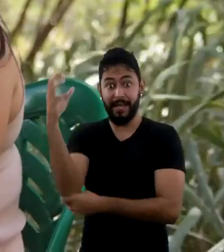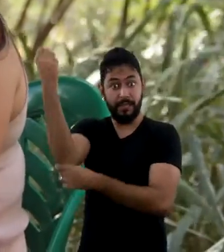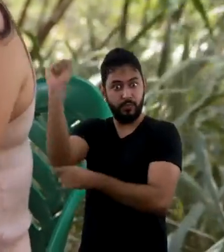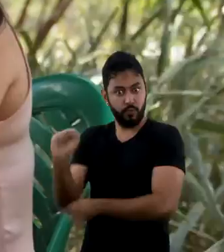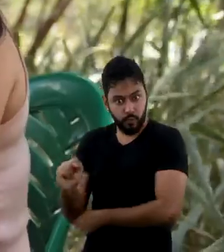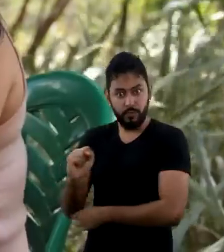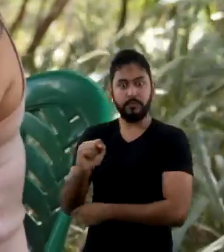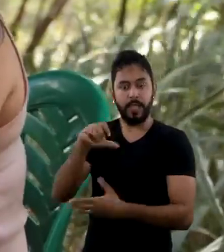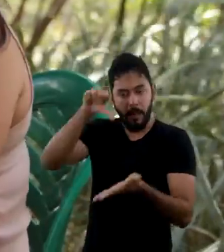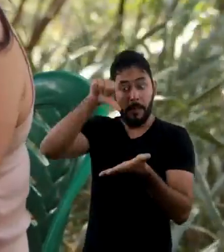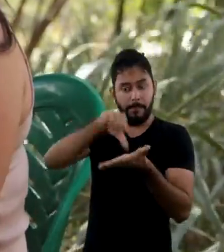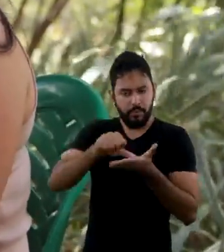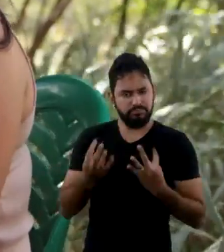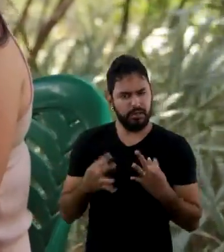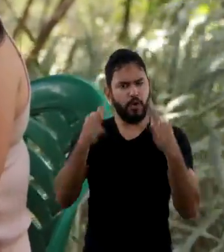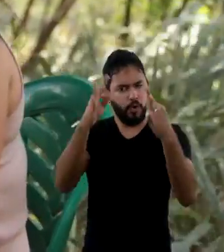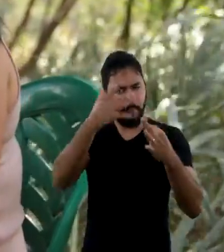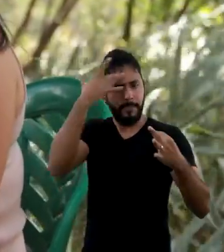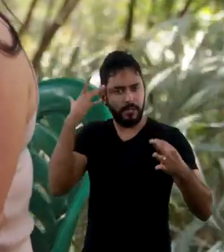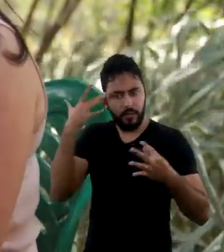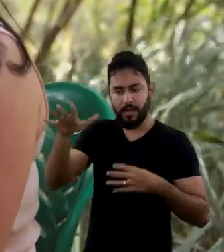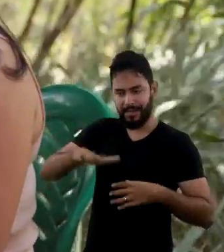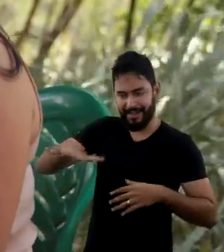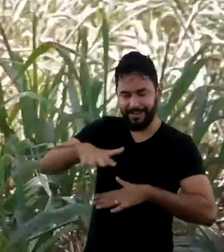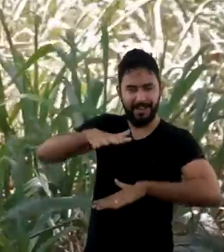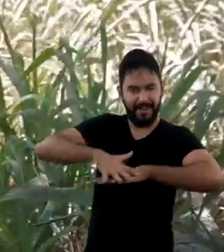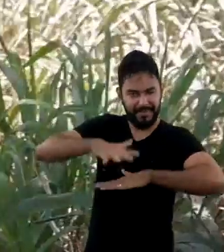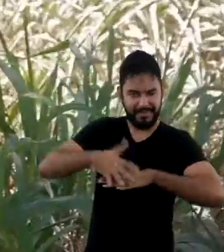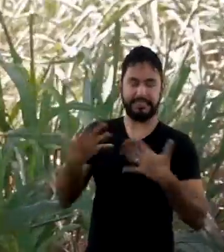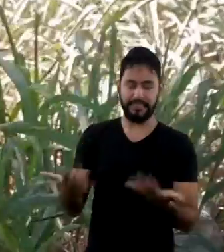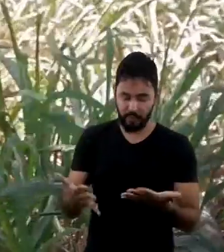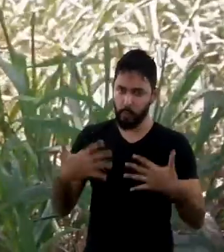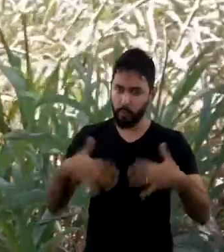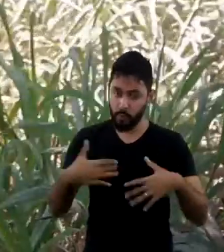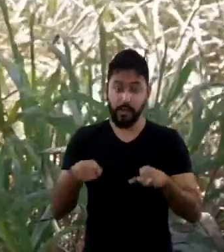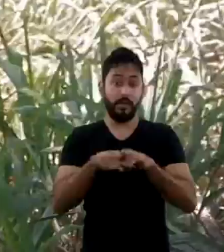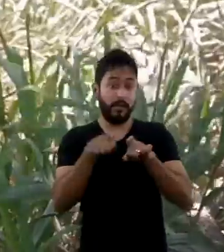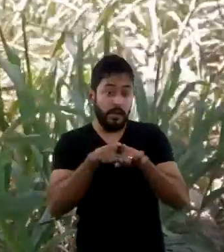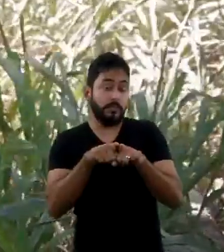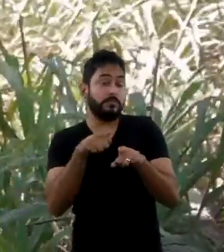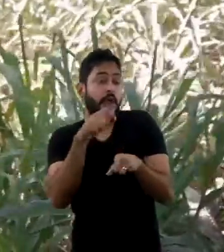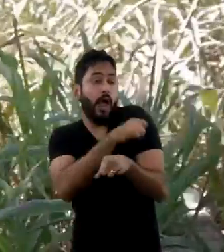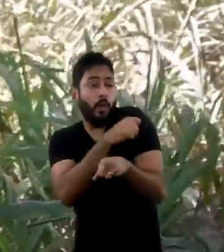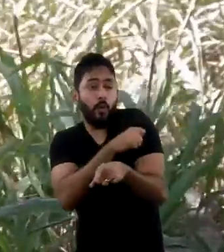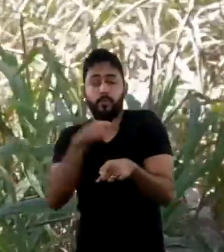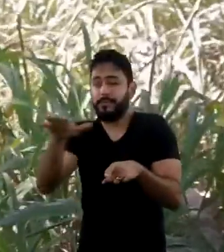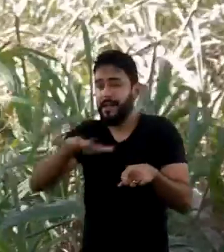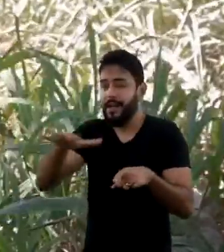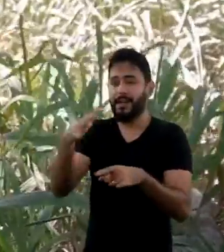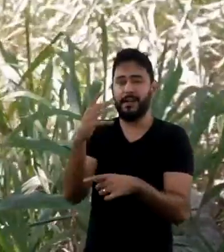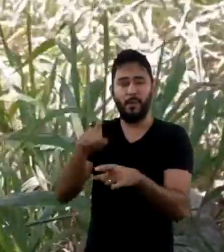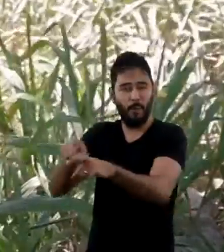polo tecnológico, com pessoas da área de exatas e estudantes da zona rural,